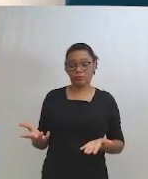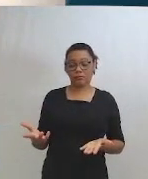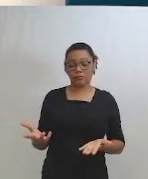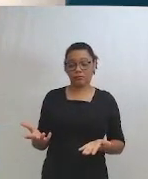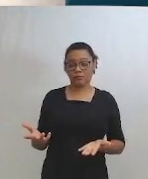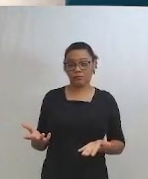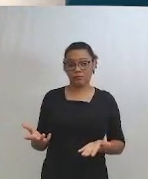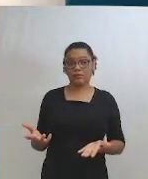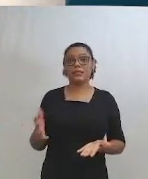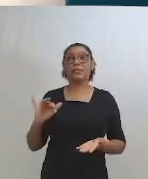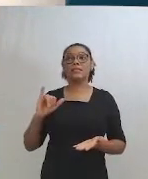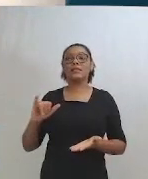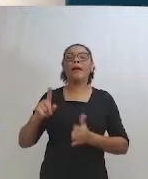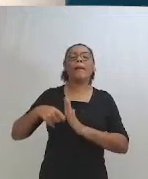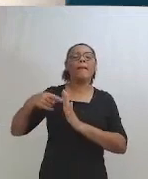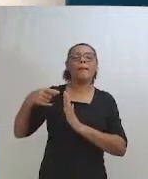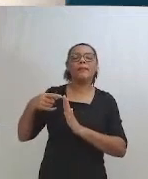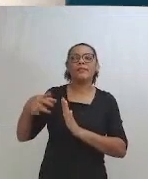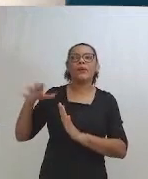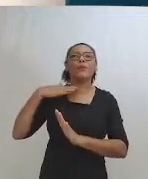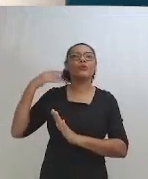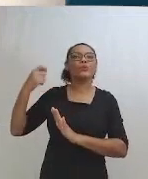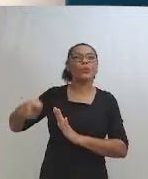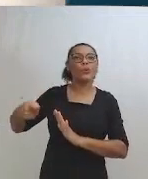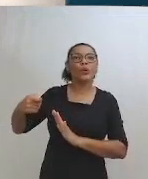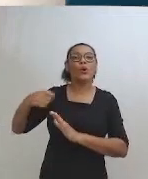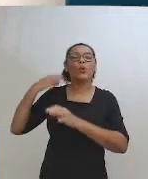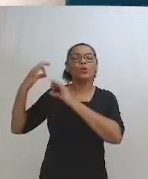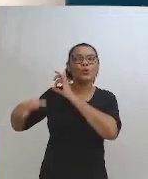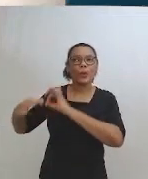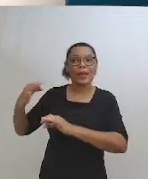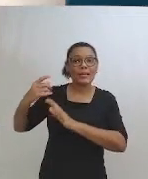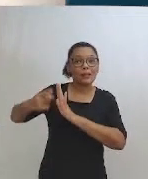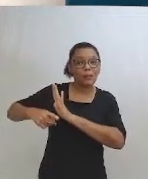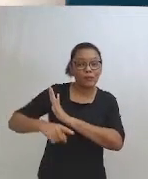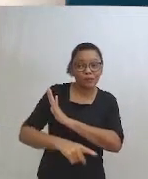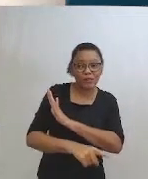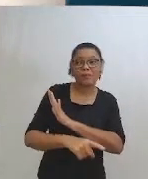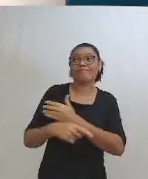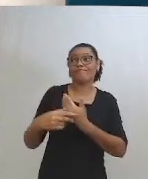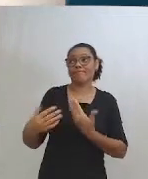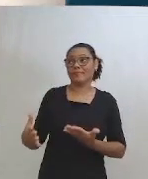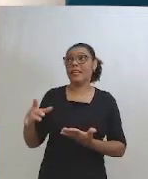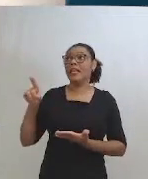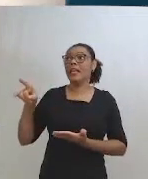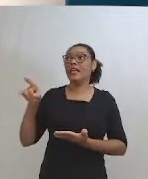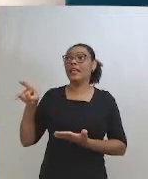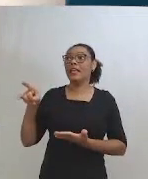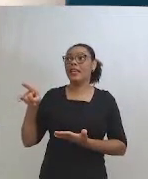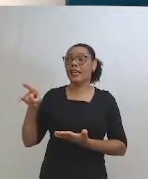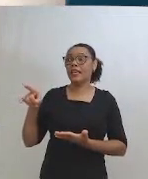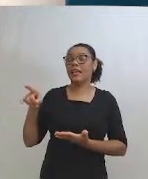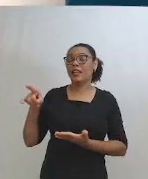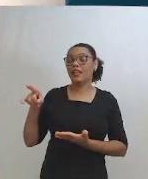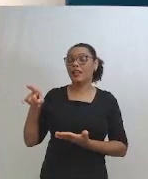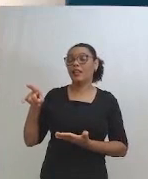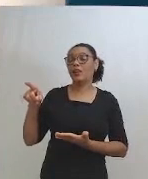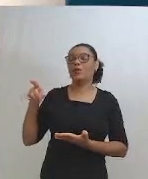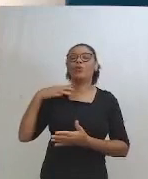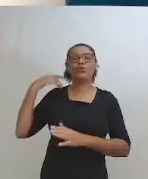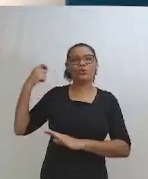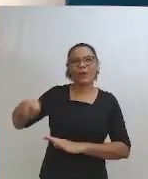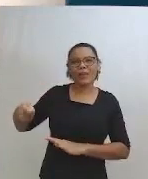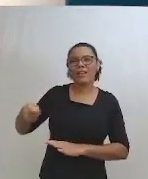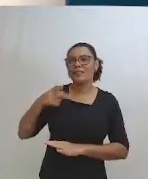aprofundadas e contundentes frases de mérito, de discussão de mérito. Nesse ponto, o doutor juiz, ao nosso sentir,